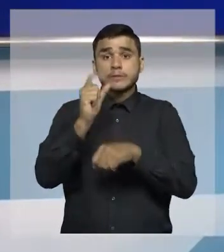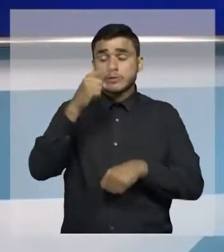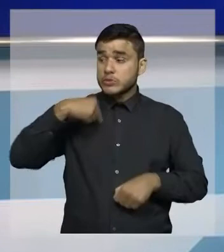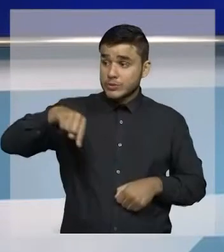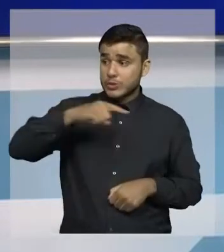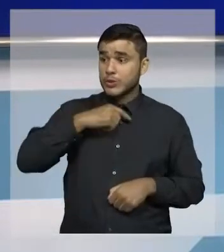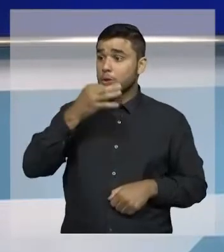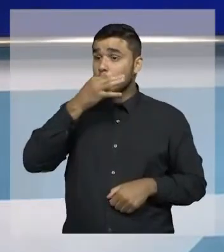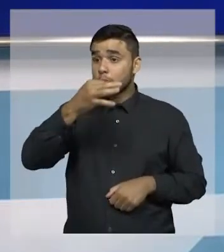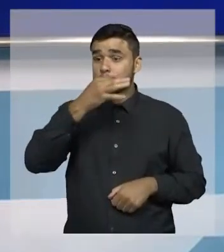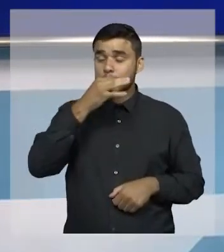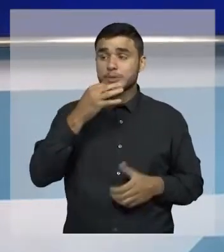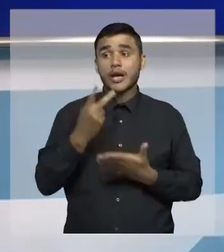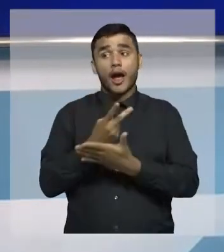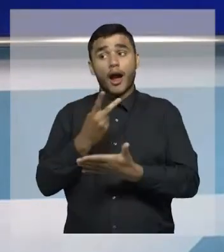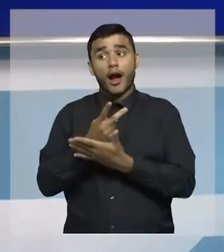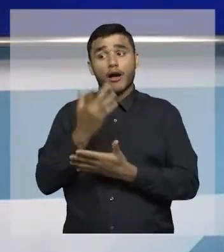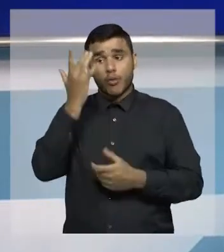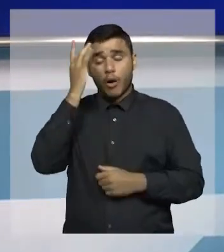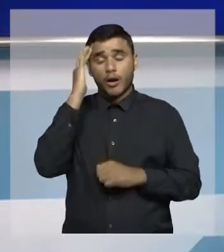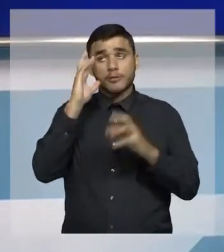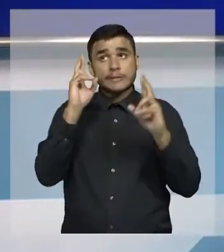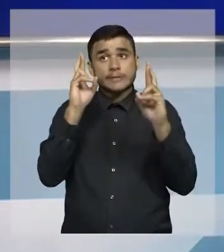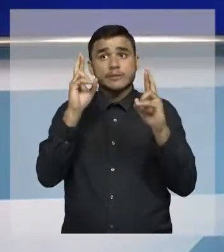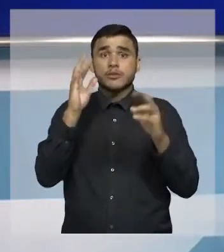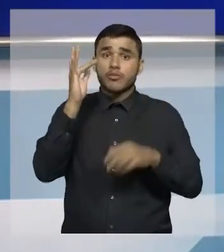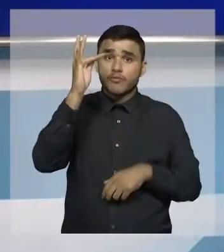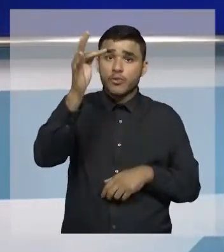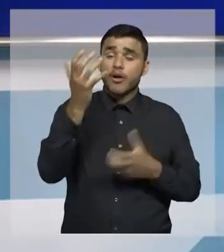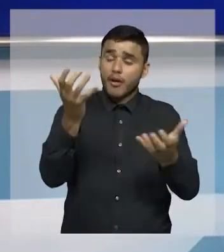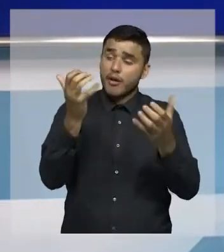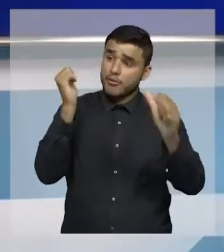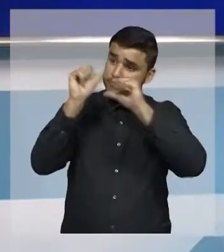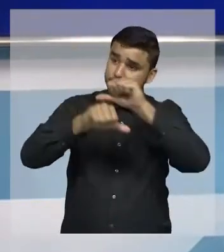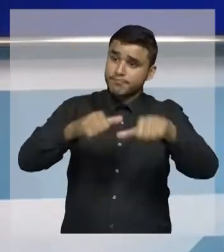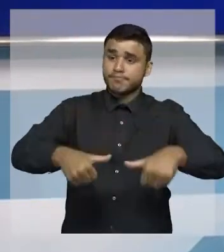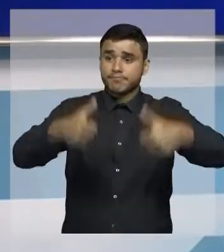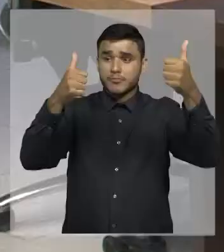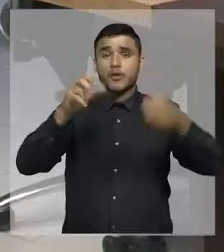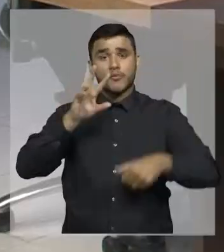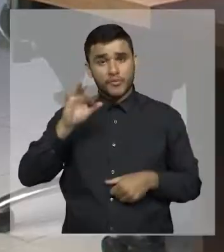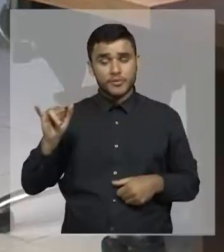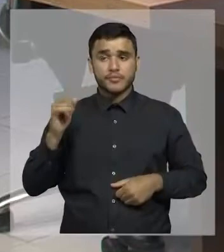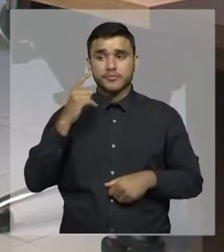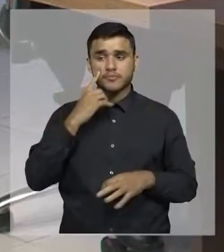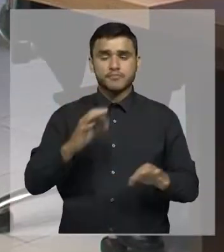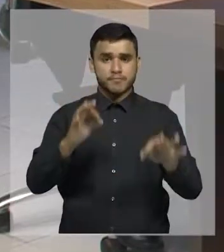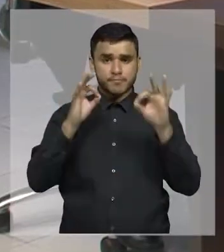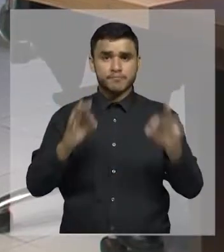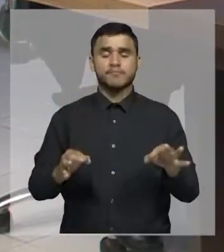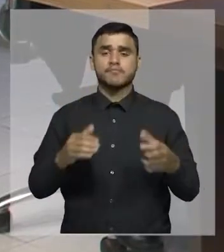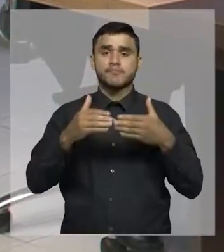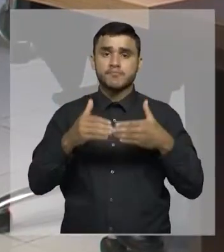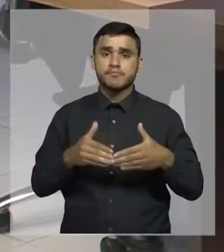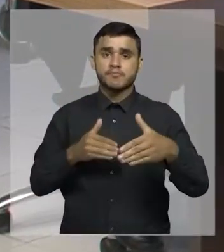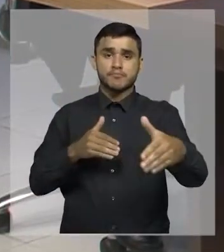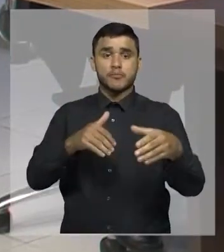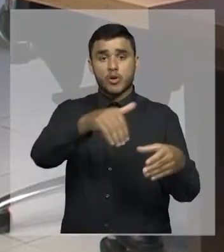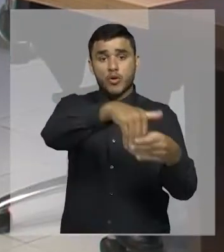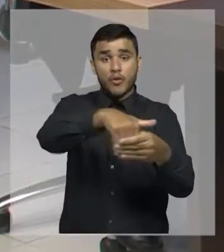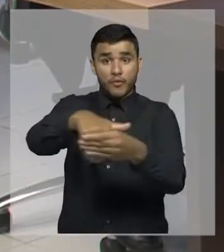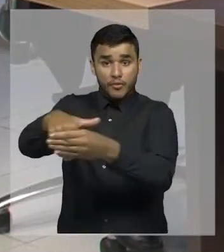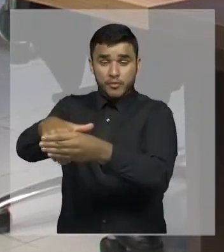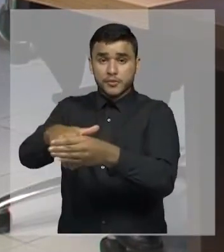nossa... Né? Tomara. Faço votos. Eu mesmo gostaria muito de estar errado. Para que a gente tenha efetivamente uma eleição